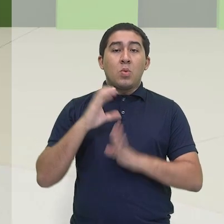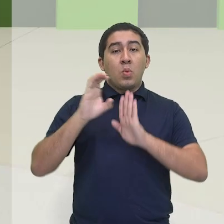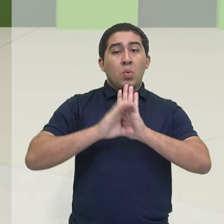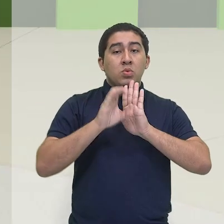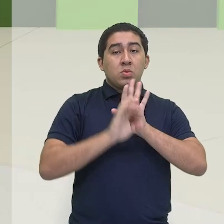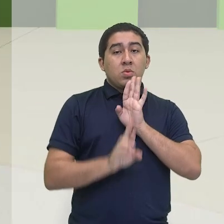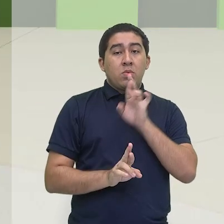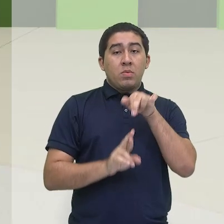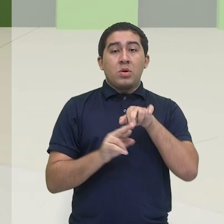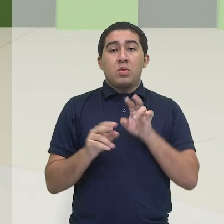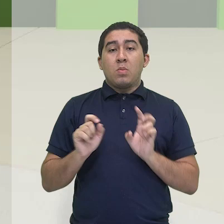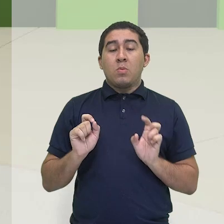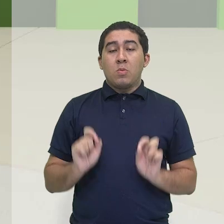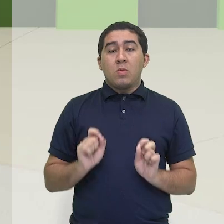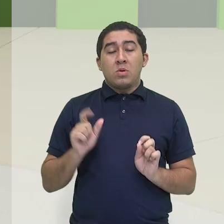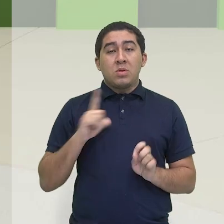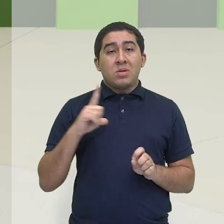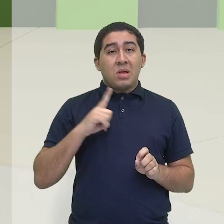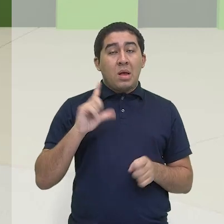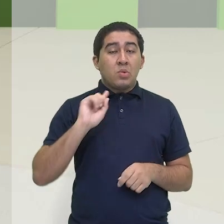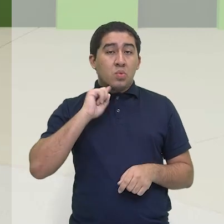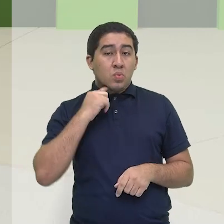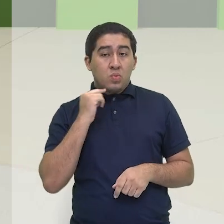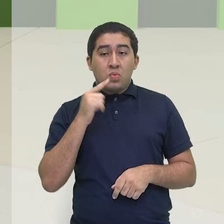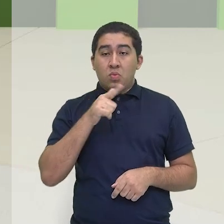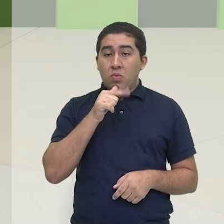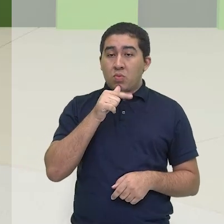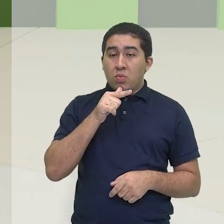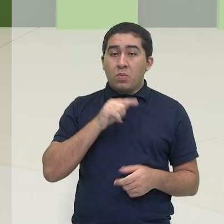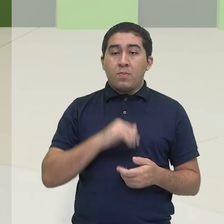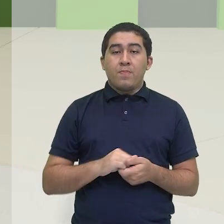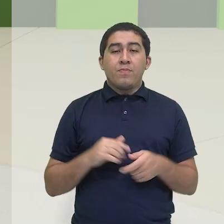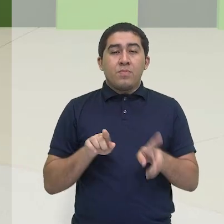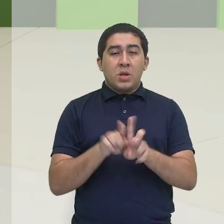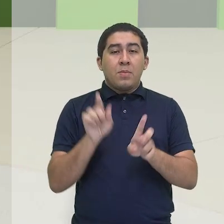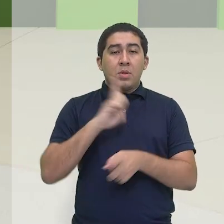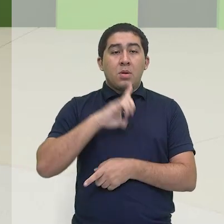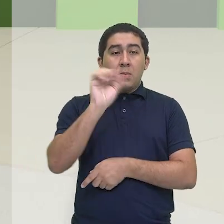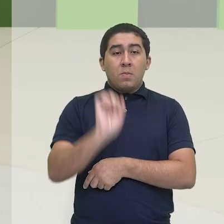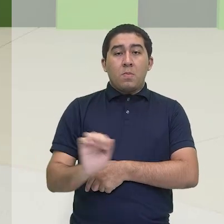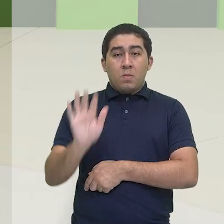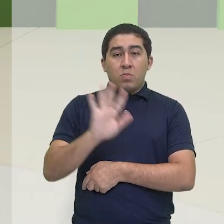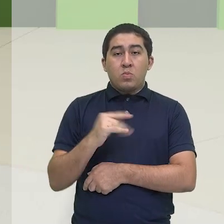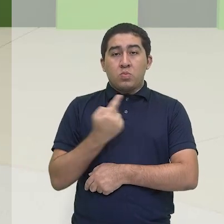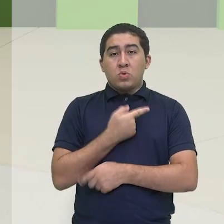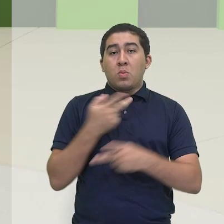com relação à poluição da água, tá? E aí, como a gente vê aqui nas imagens,